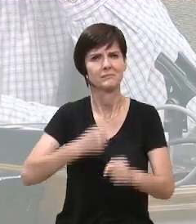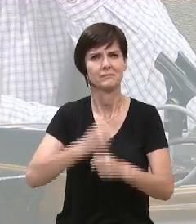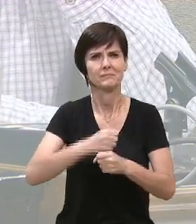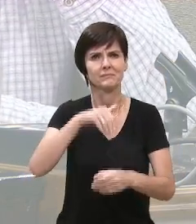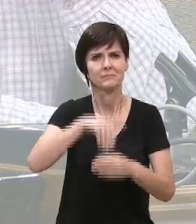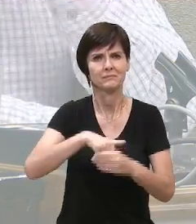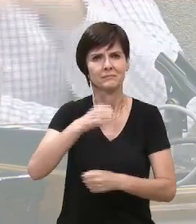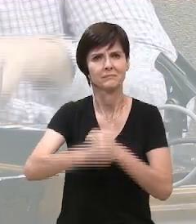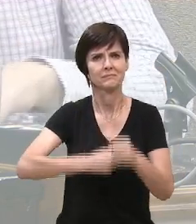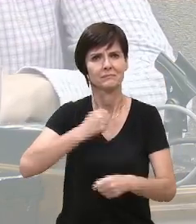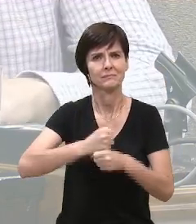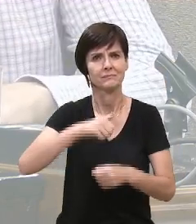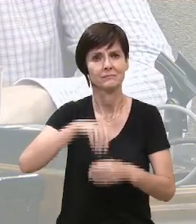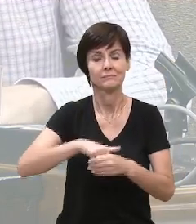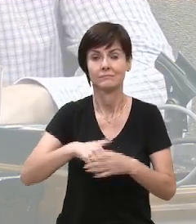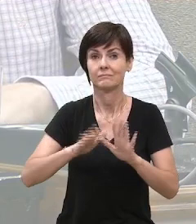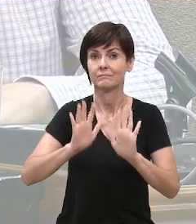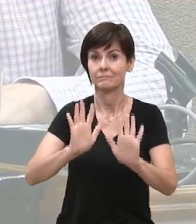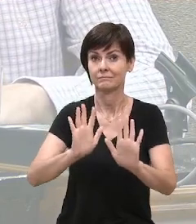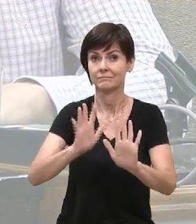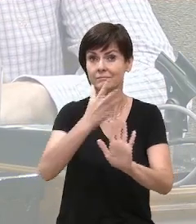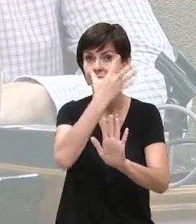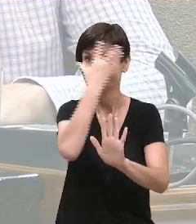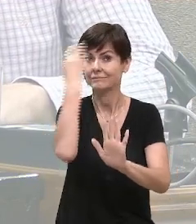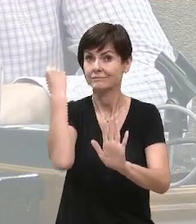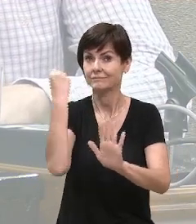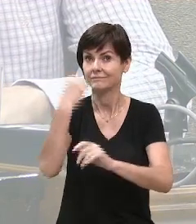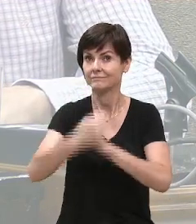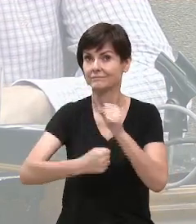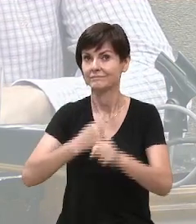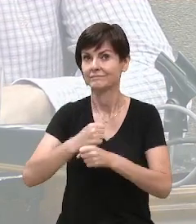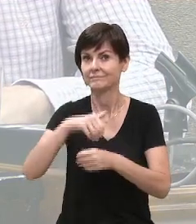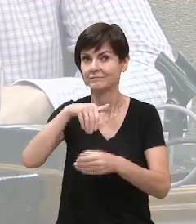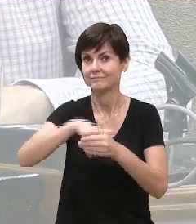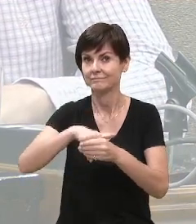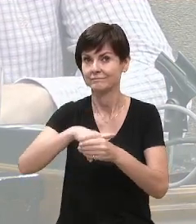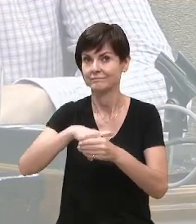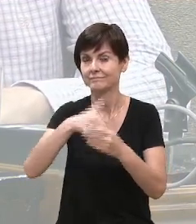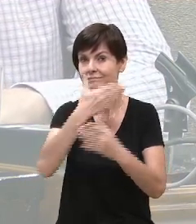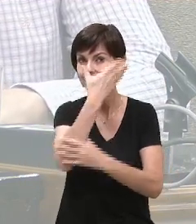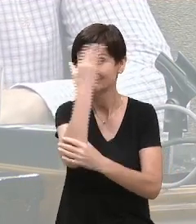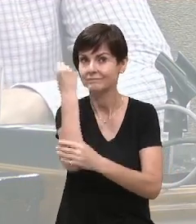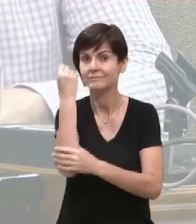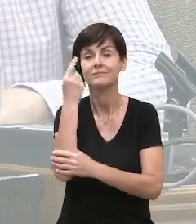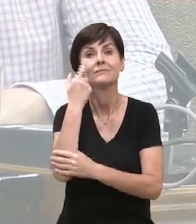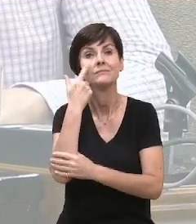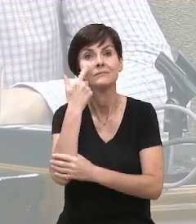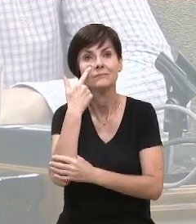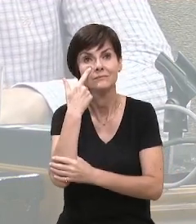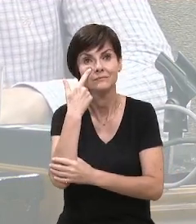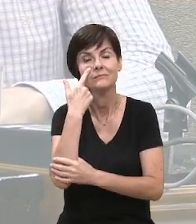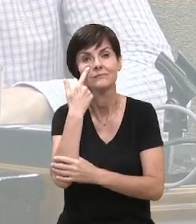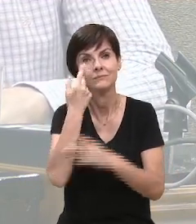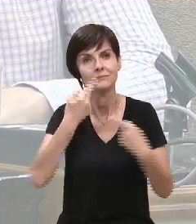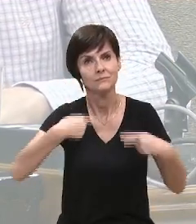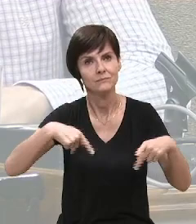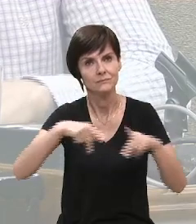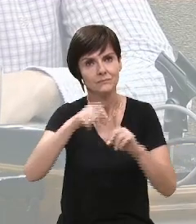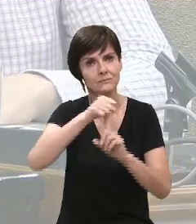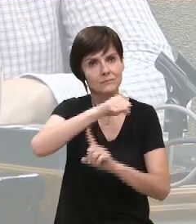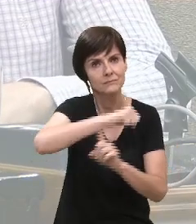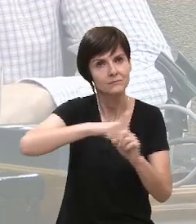ano eleitoral. Vamos esquecer um pouco o ano eleitoral. Vamos esquecer e ver que o contribuinte precisa de